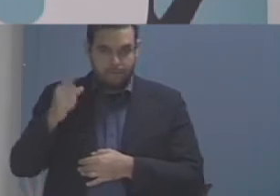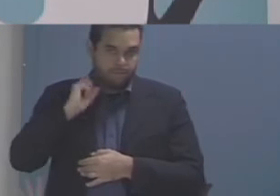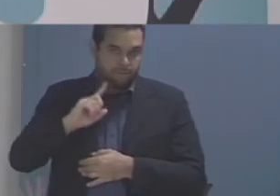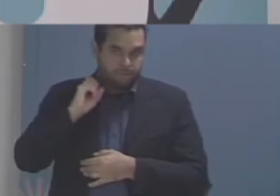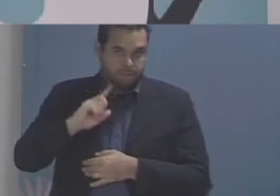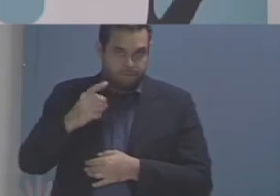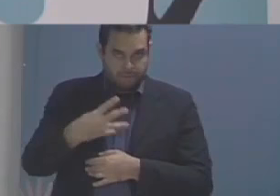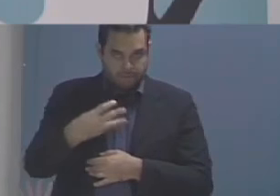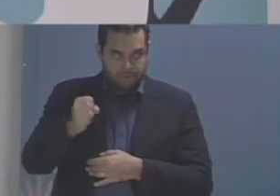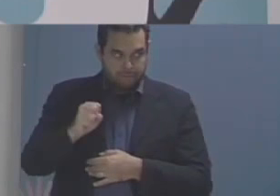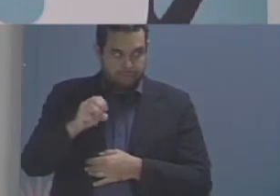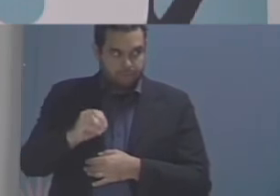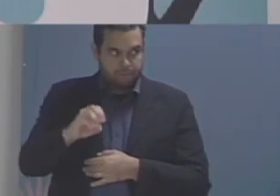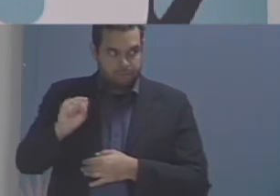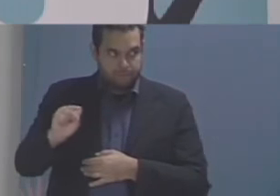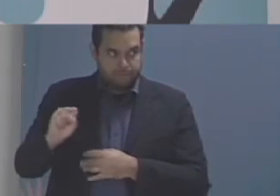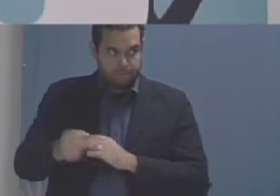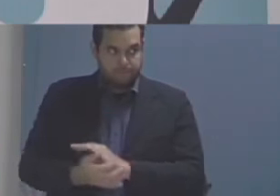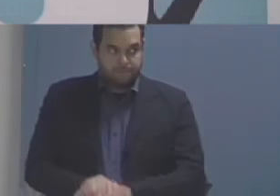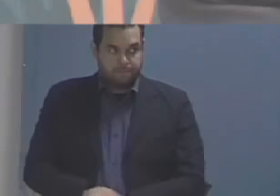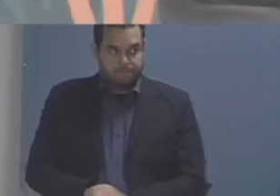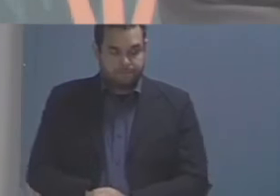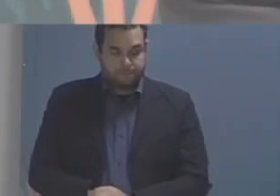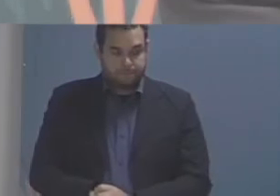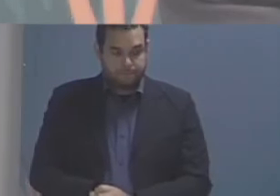Gerais, 4808 é o seu número.